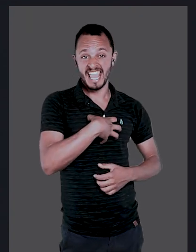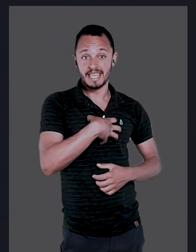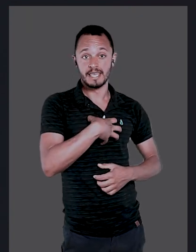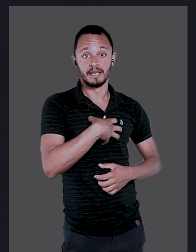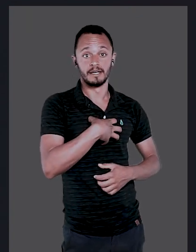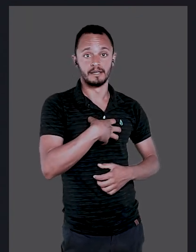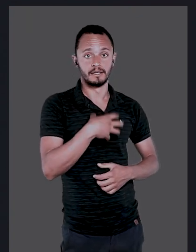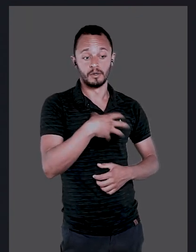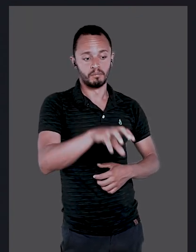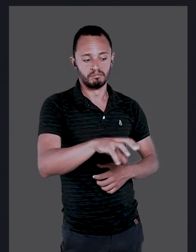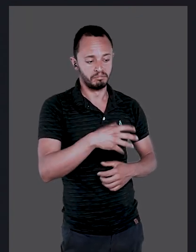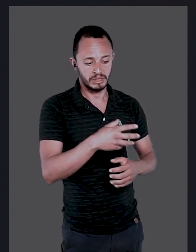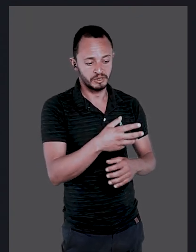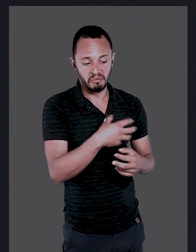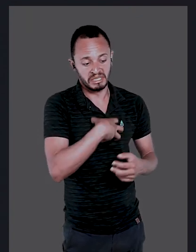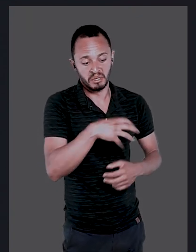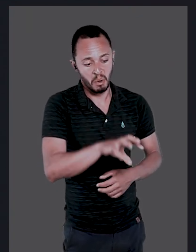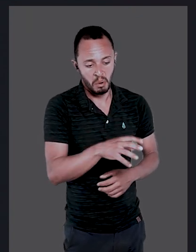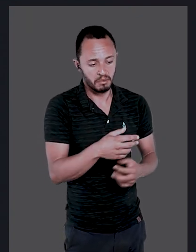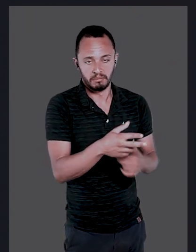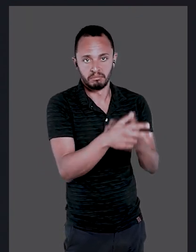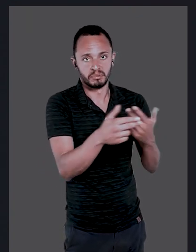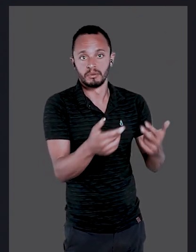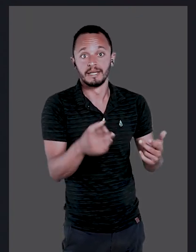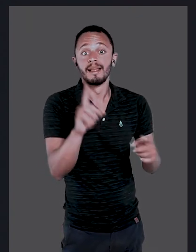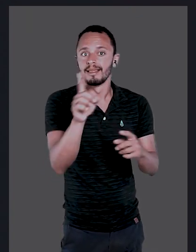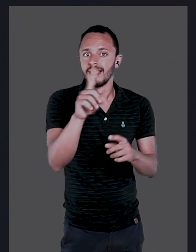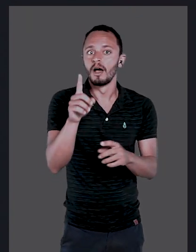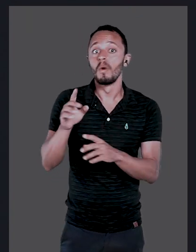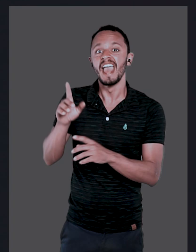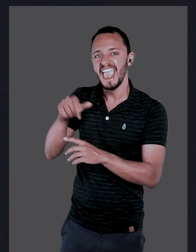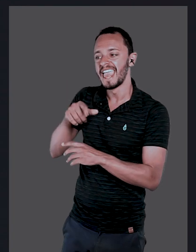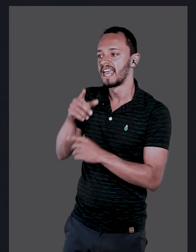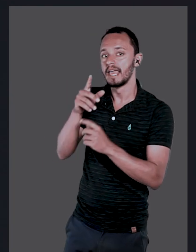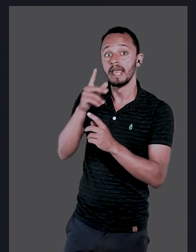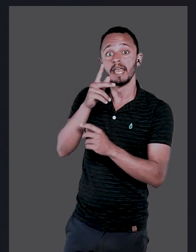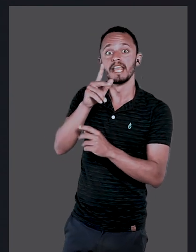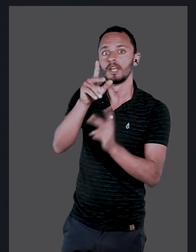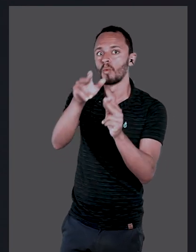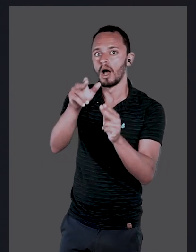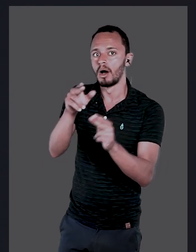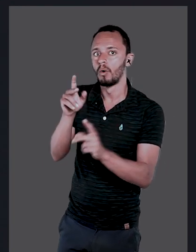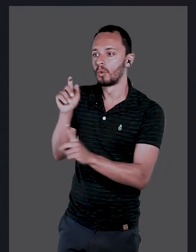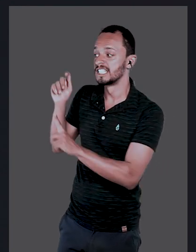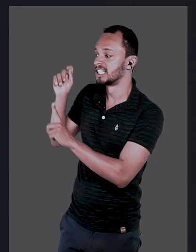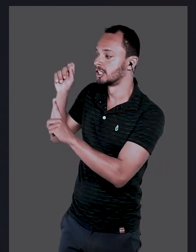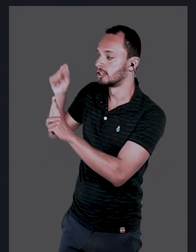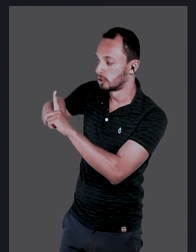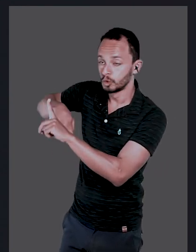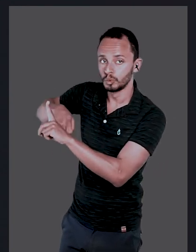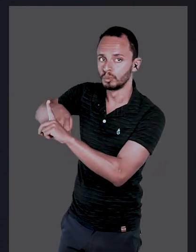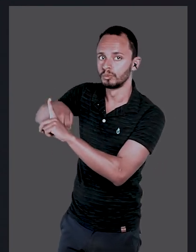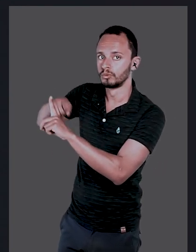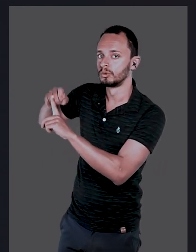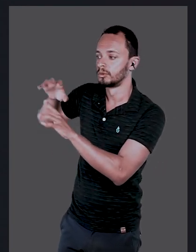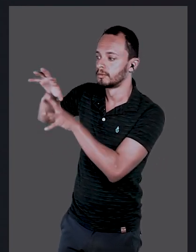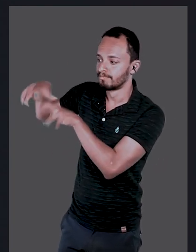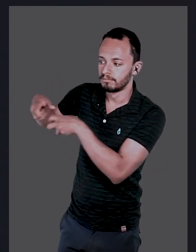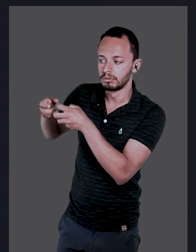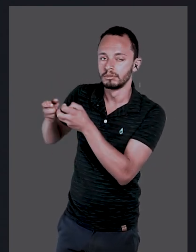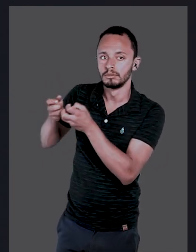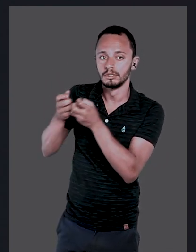Ouro Preto ou em Salvador da Bahia, não é? Os povos negros foram trazidos por uma